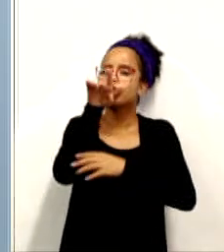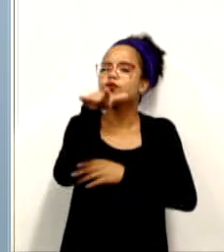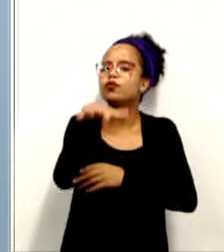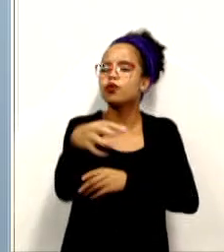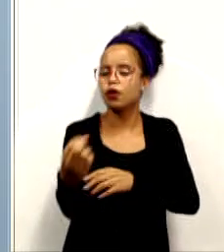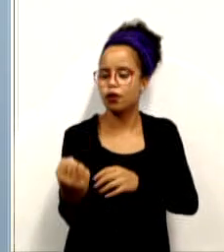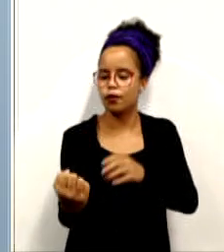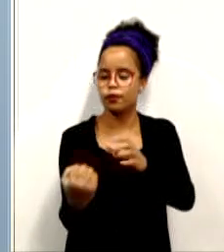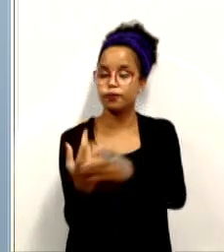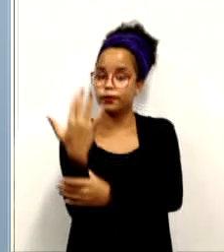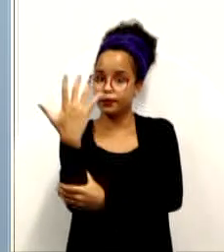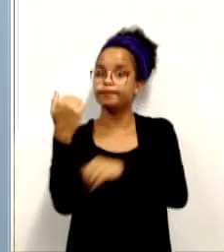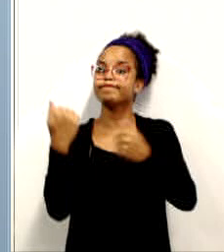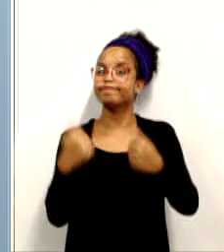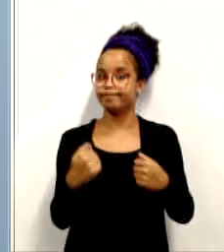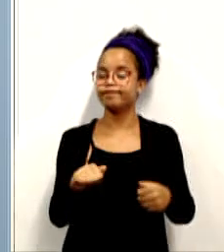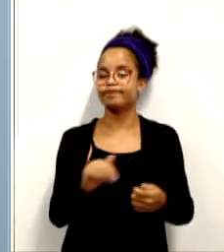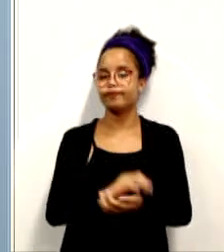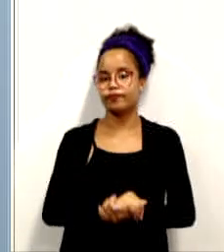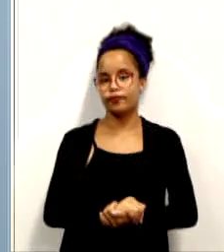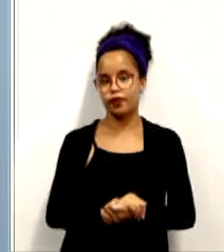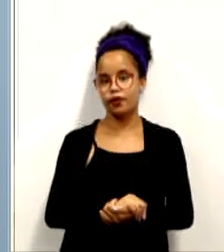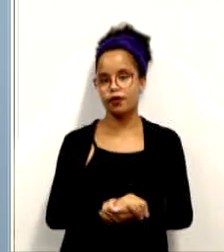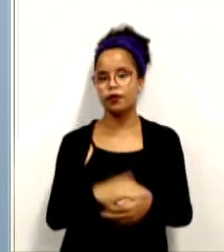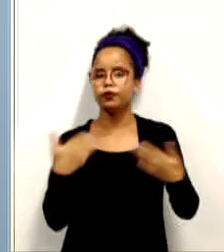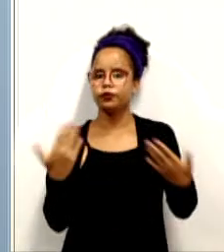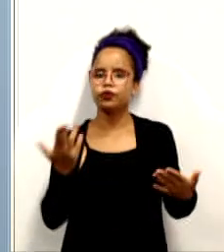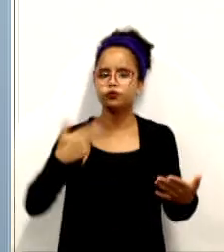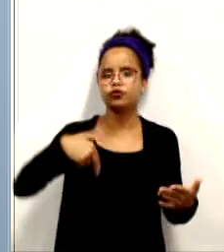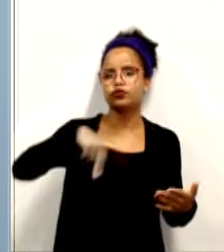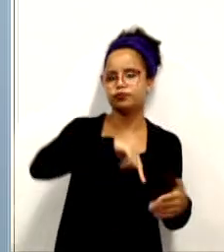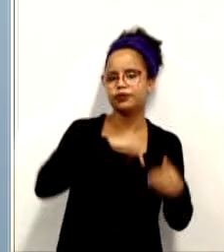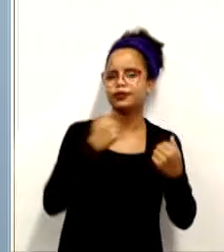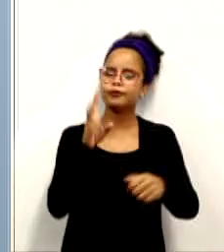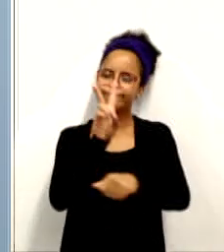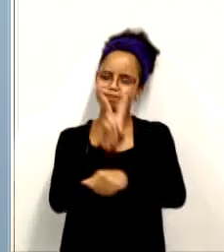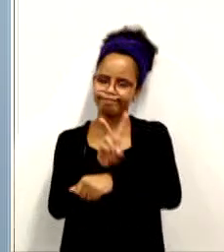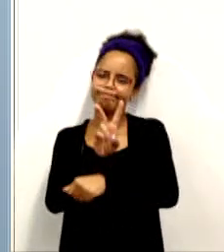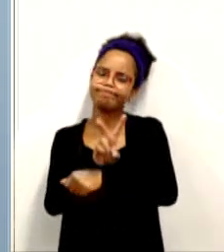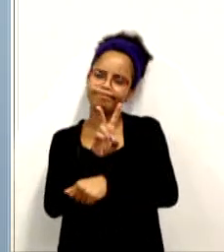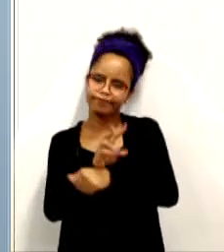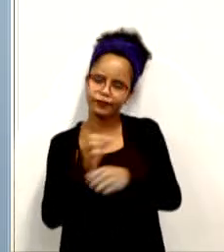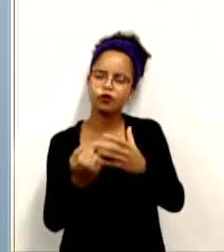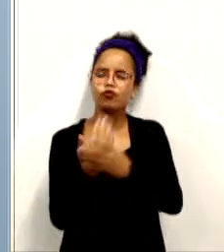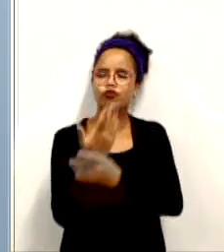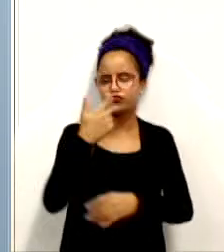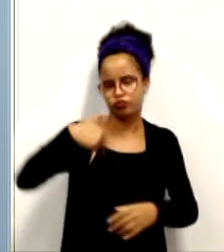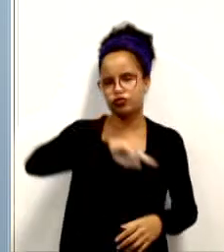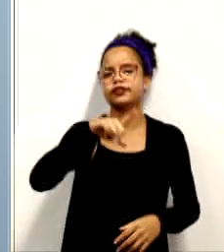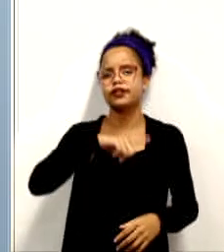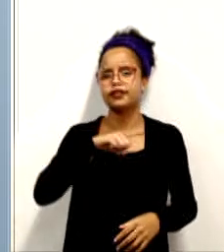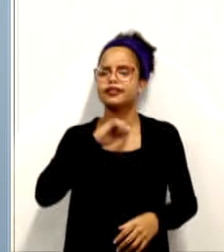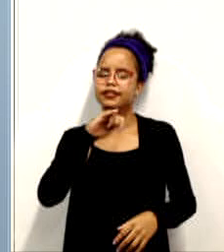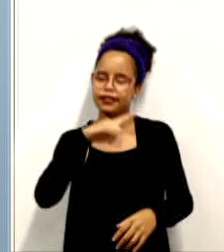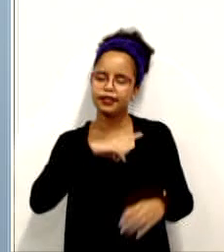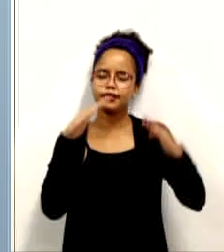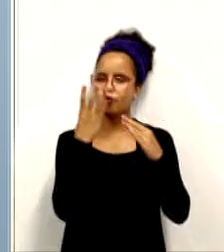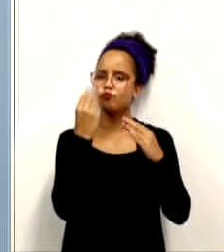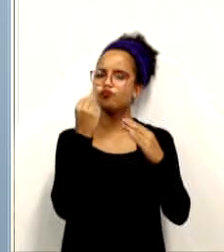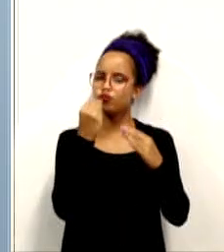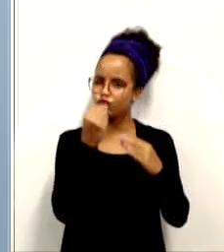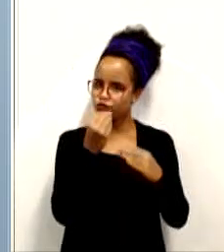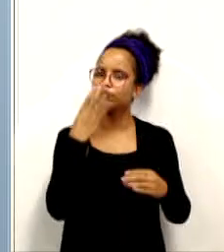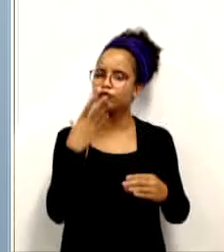Então, nós precisamos preservar as plantas que nós temos. Ótimo quem tem plantinha em casa, além de deixar a casa